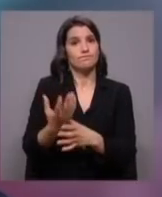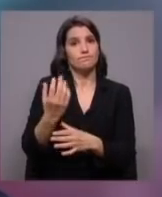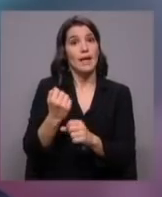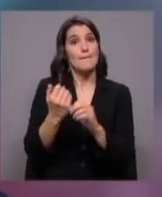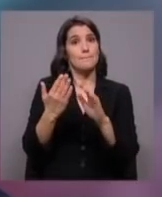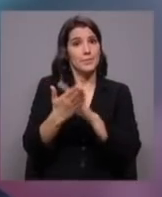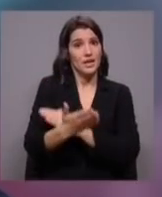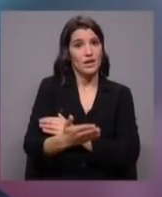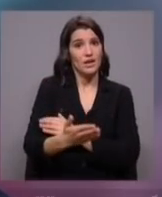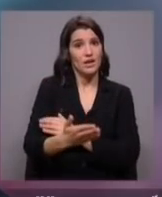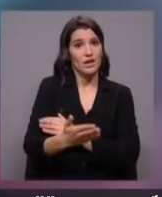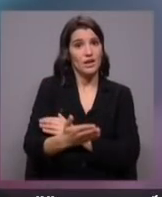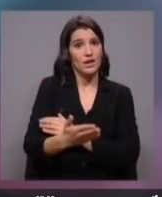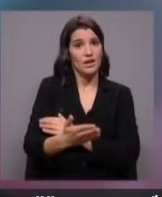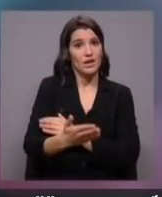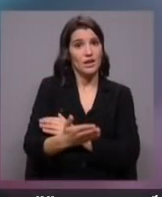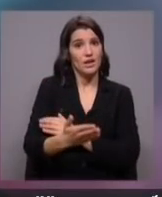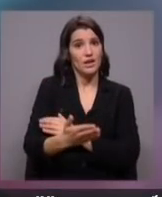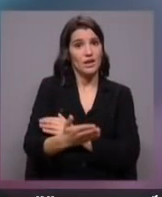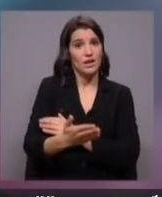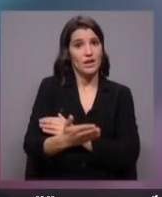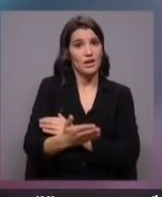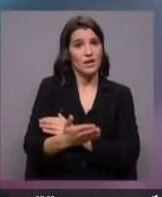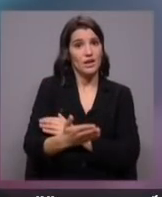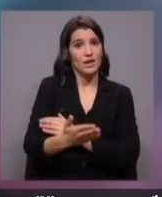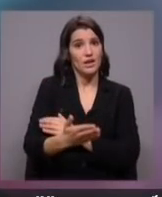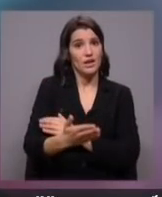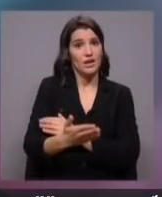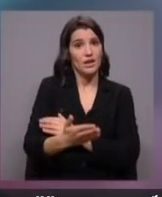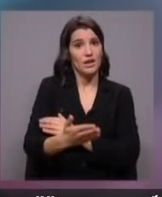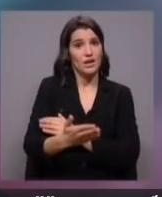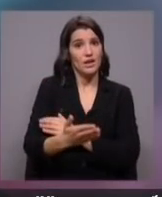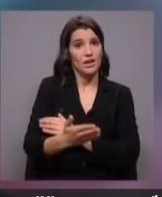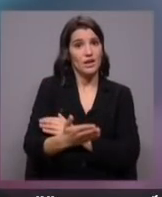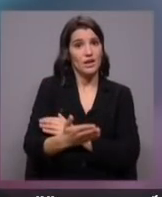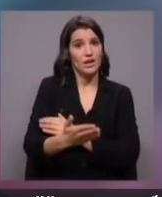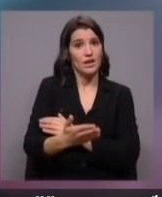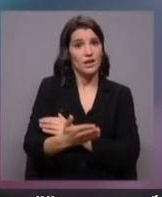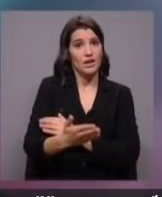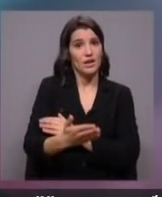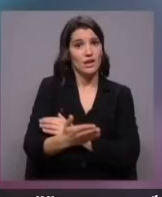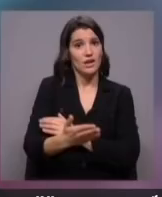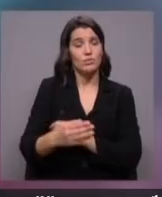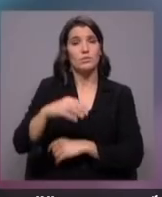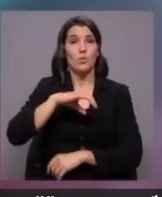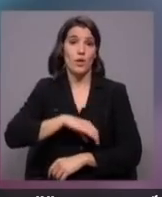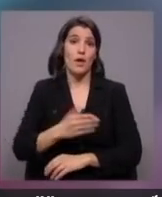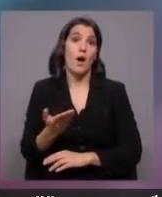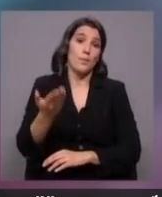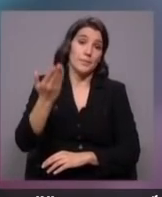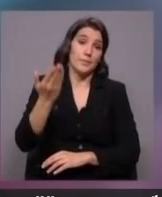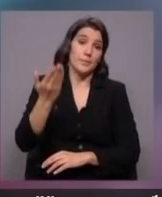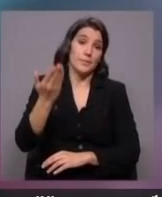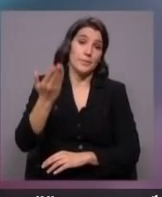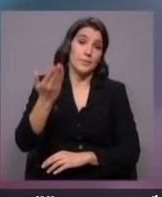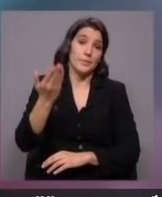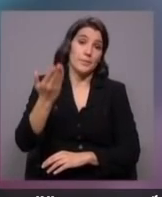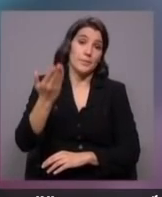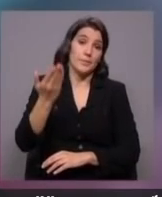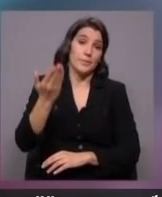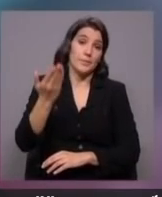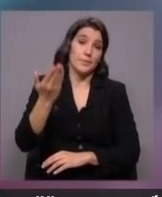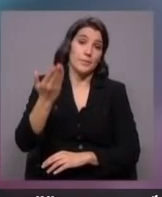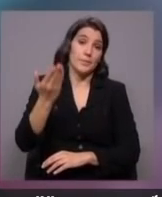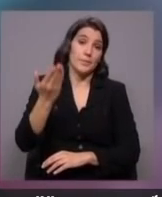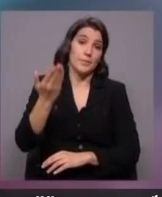e aumento do salário, nomeadamente... Na segurança social acho que é das poucas merdas no Estado que dá lucro, honestamente. Salário mínimo. Mas também não